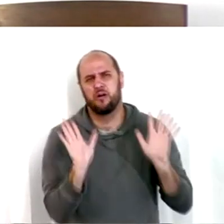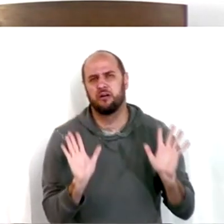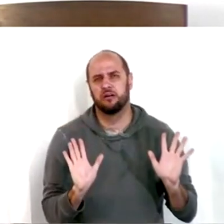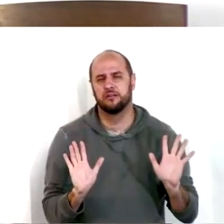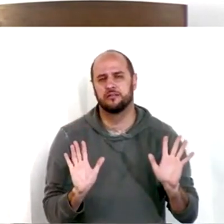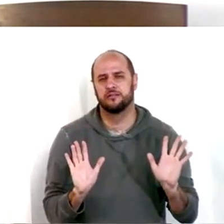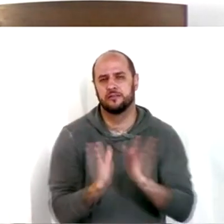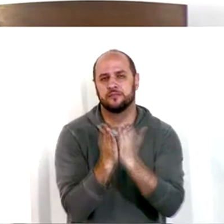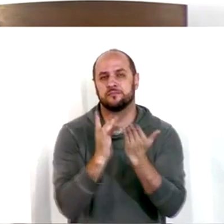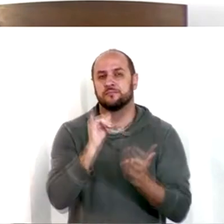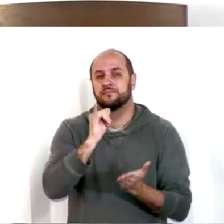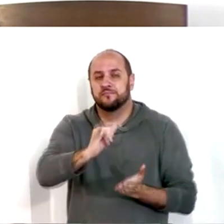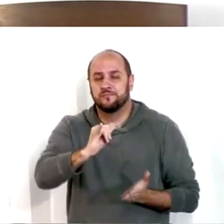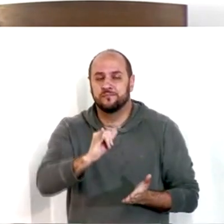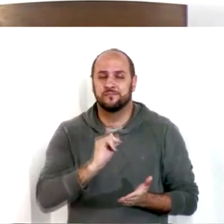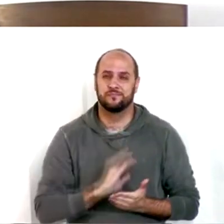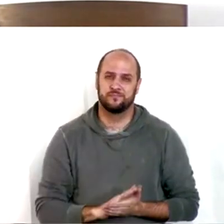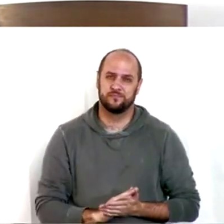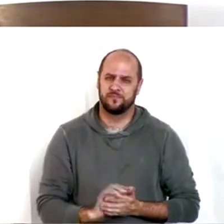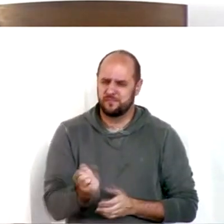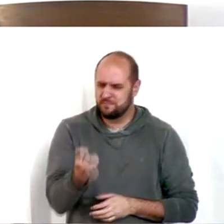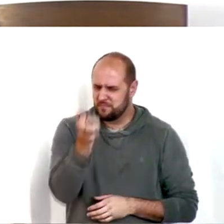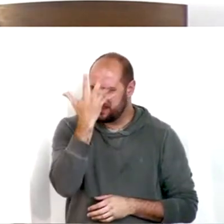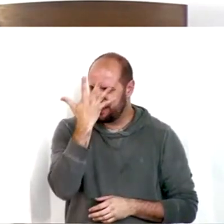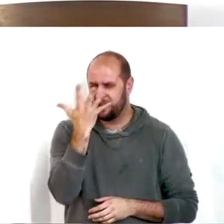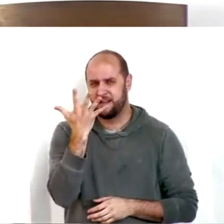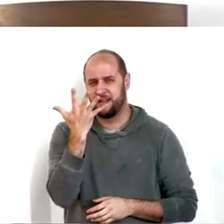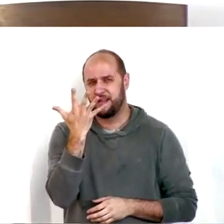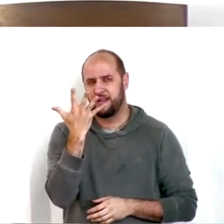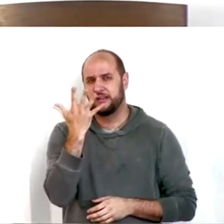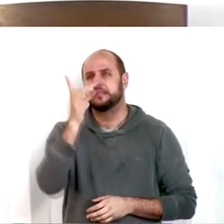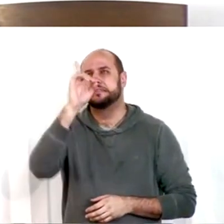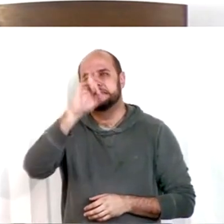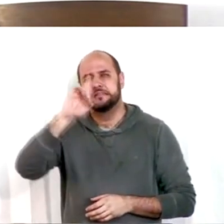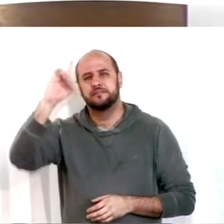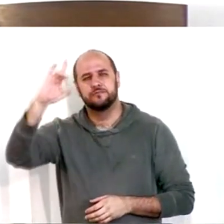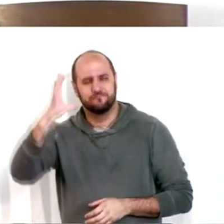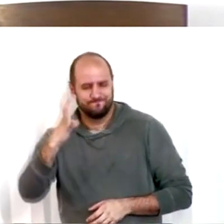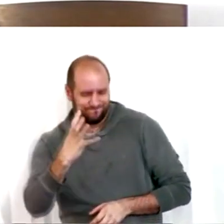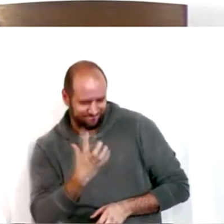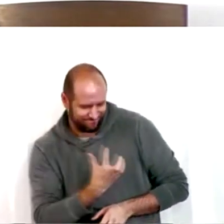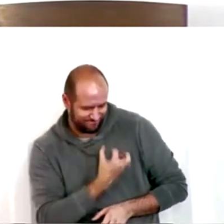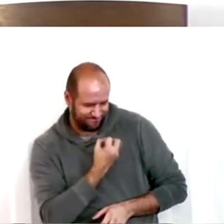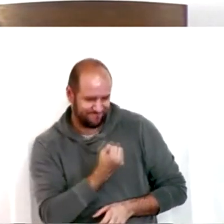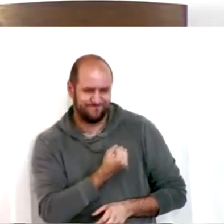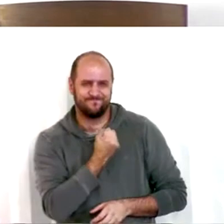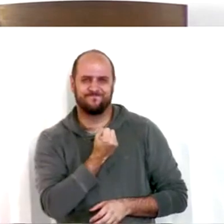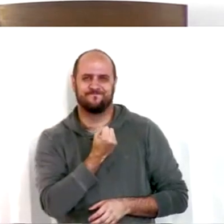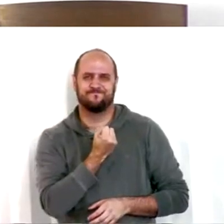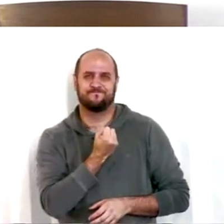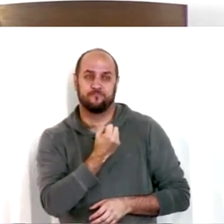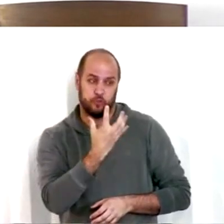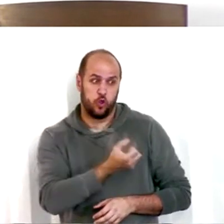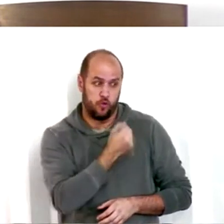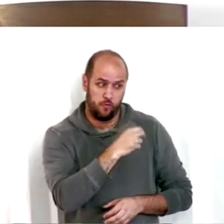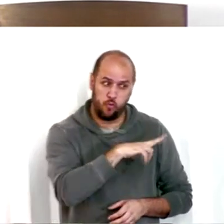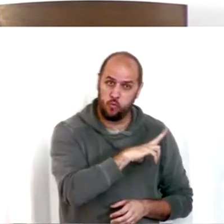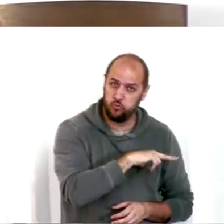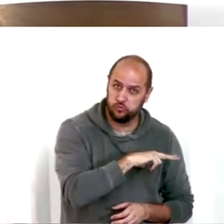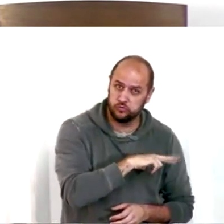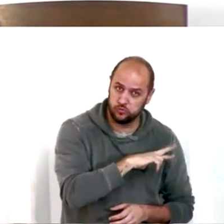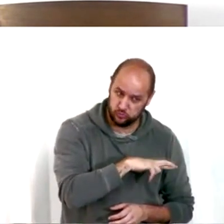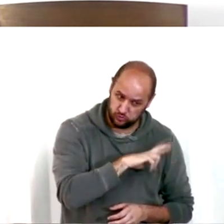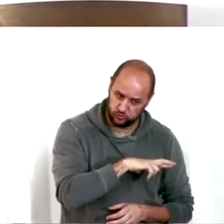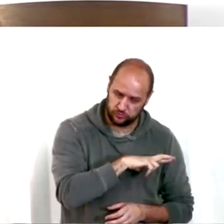O texto nos revela o nosso Redentor. O Redentor de Ruth